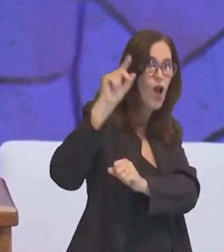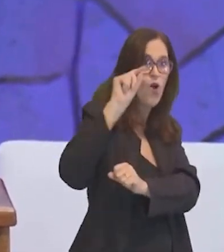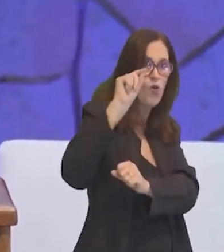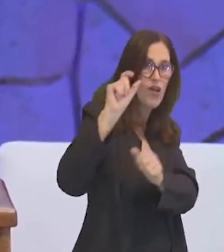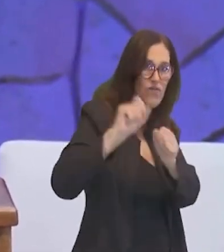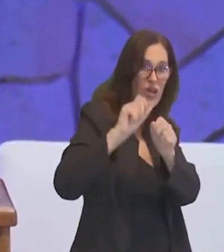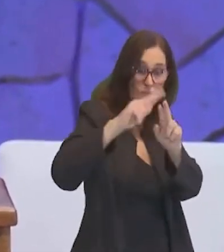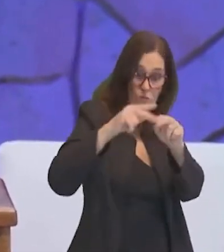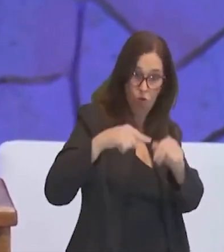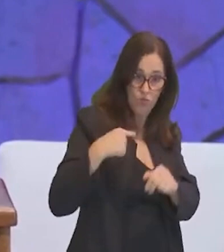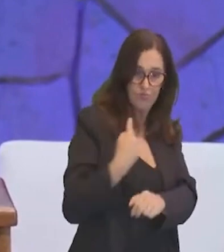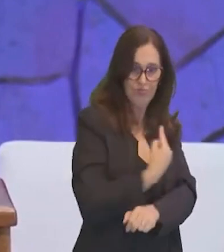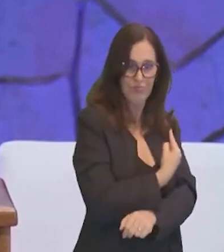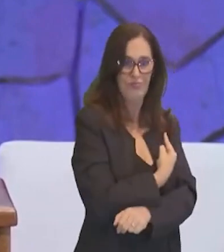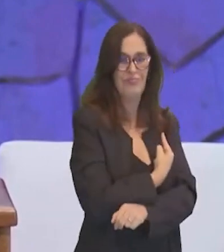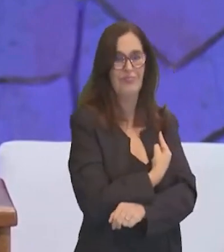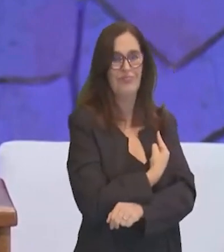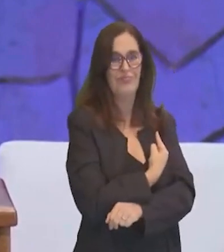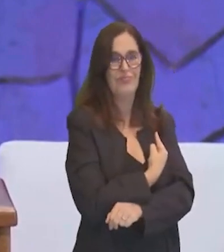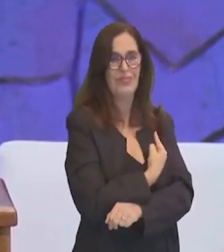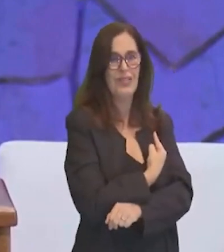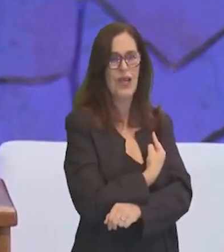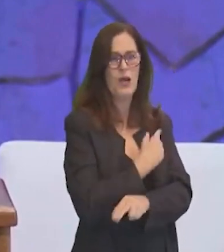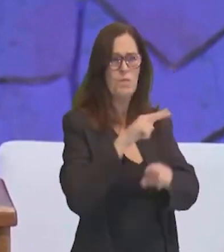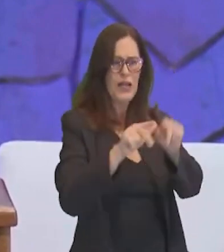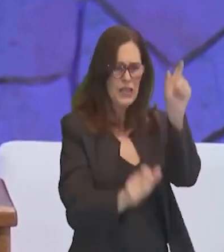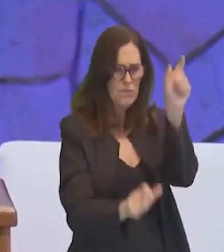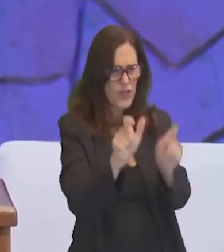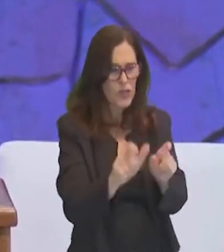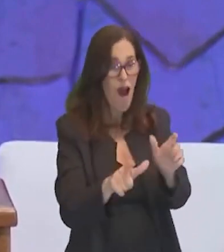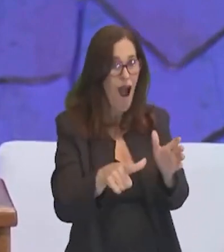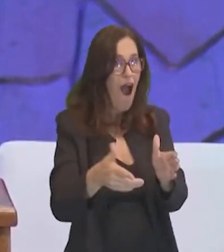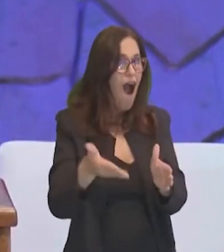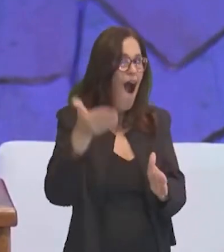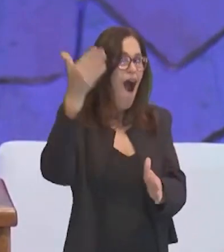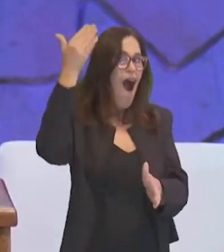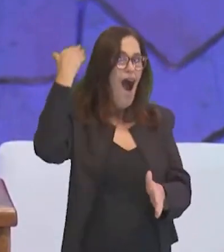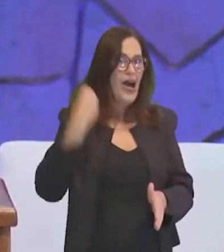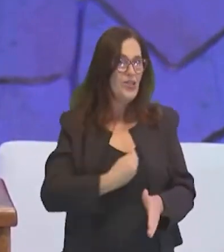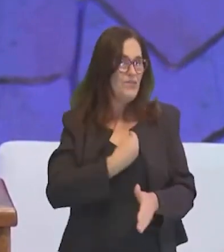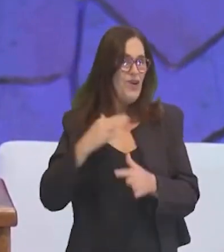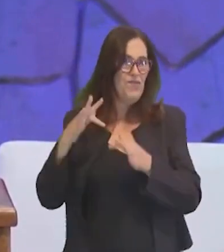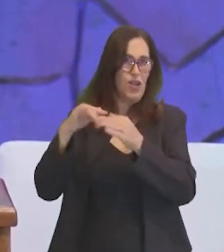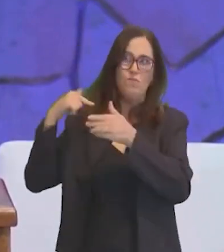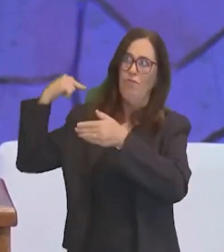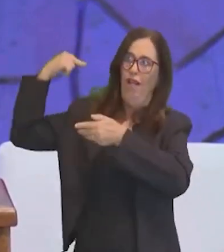fez por nós? E por aqueles que vieram antes de nós como família?